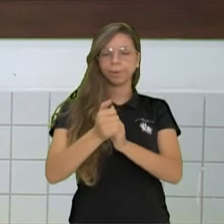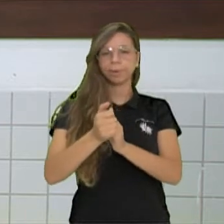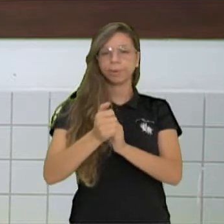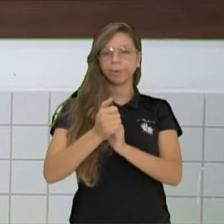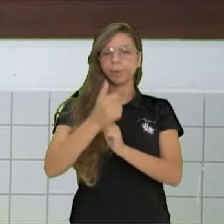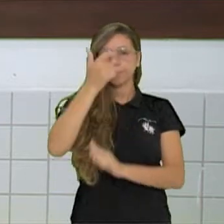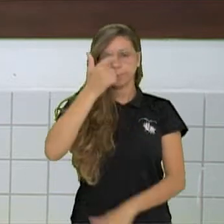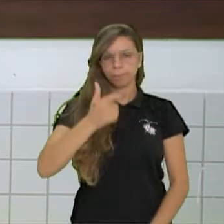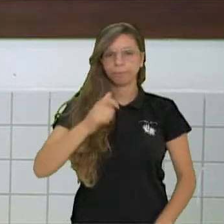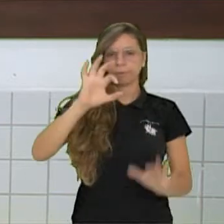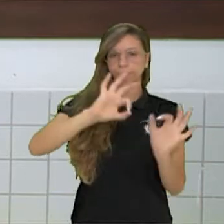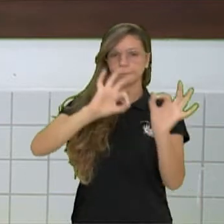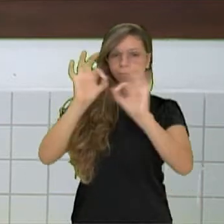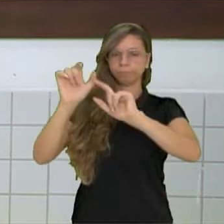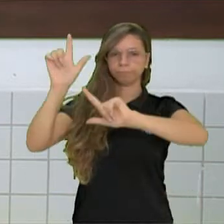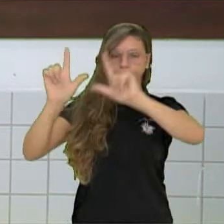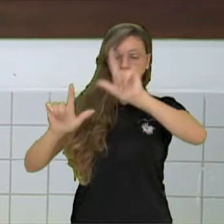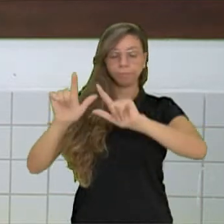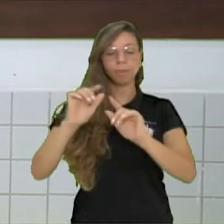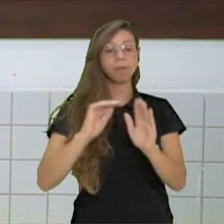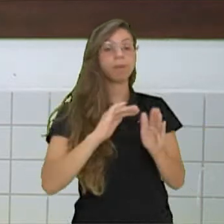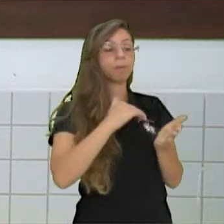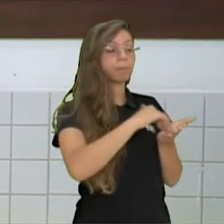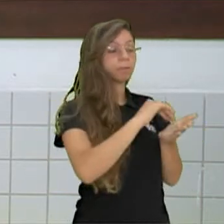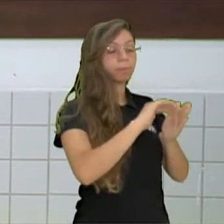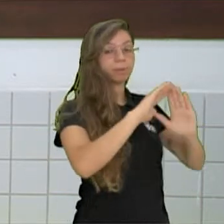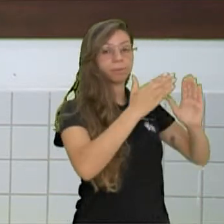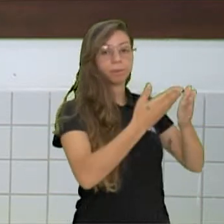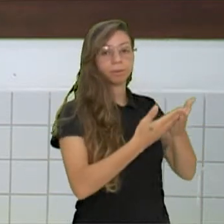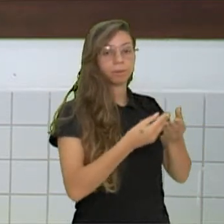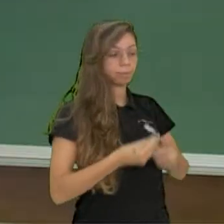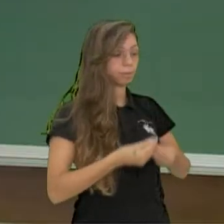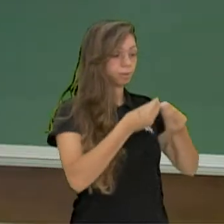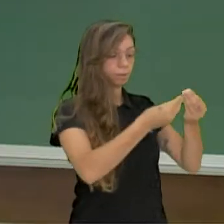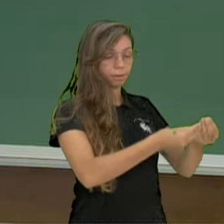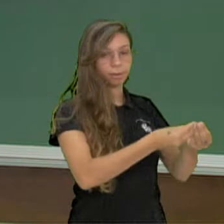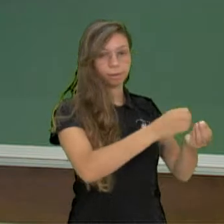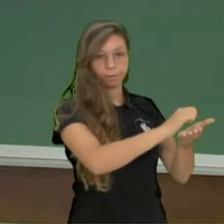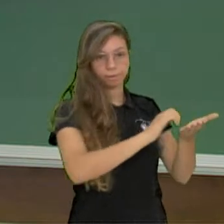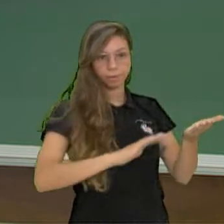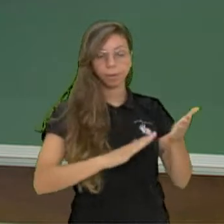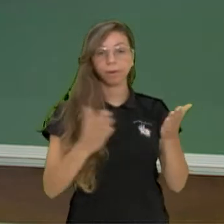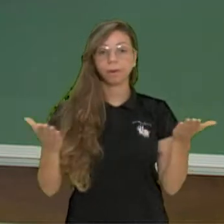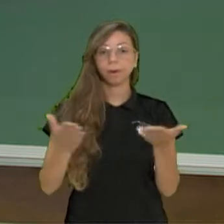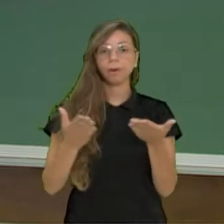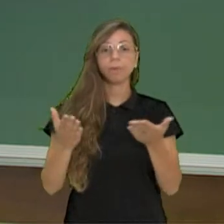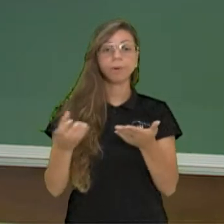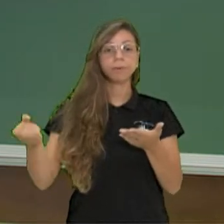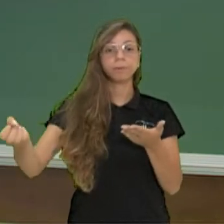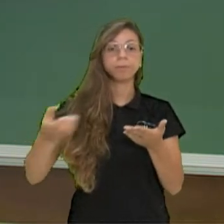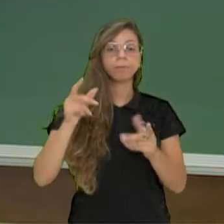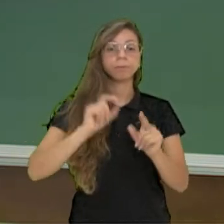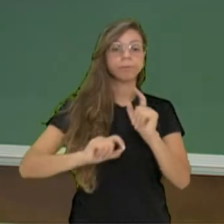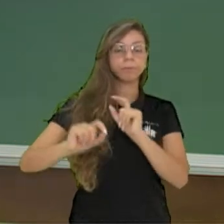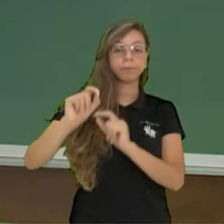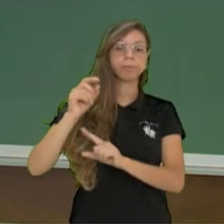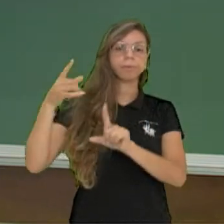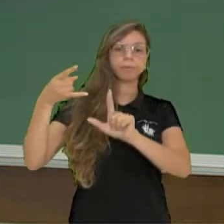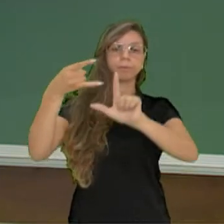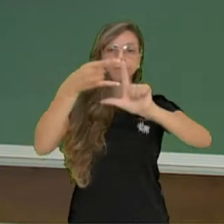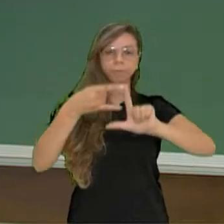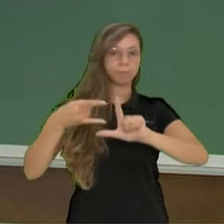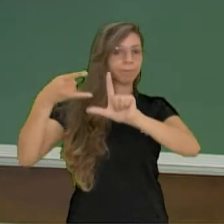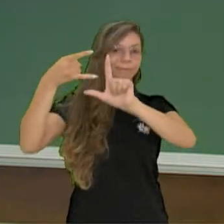entre em contato com a sua escola para entregar as atividades, beleza? E a gente segue de novidade, olha só, o Meet. Quase que não é